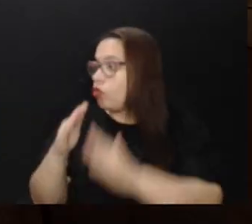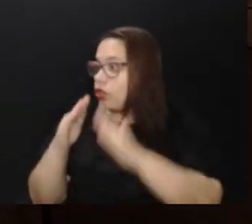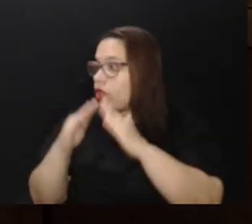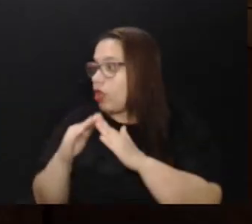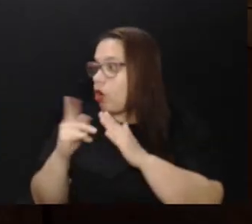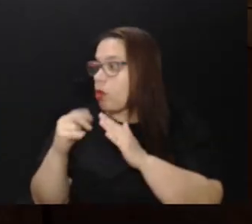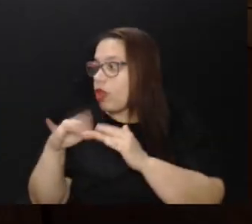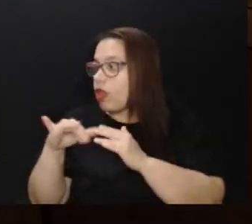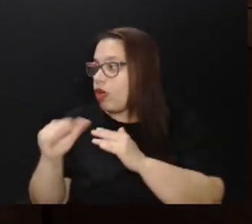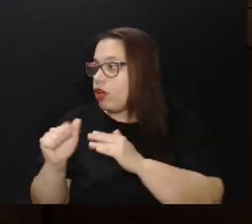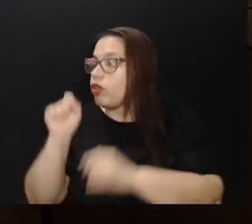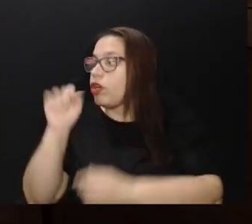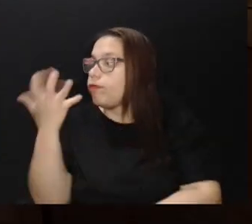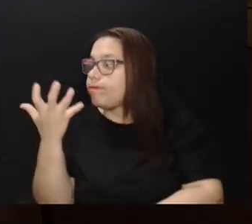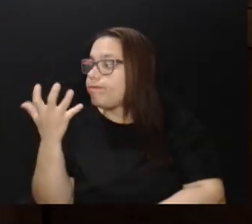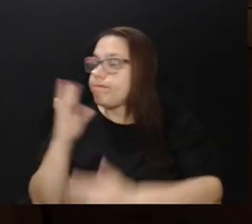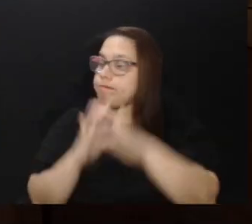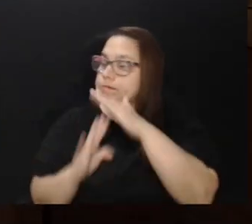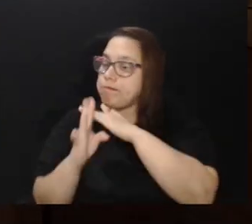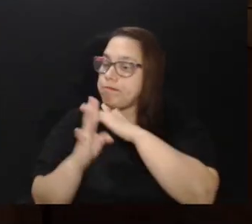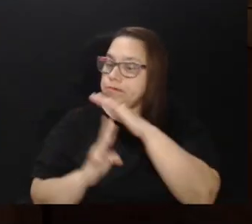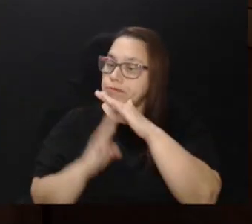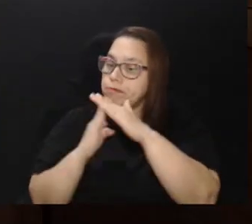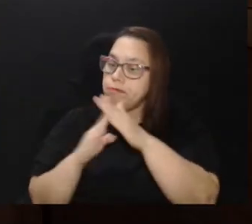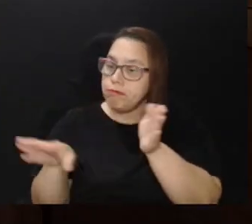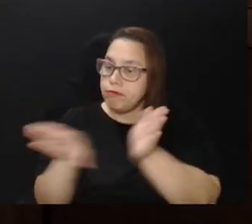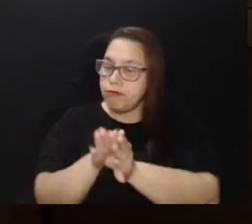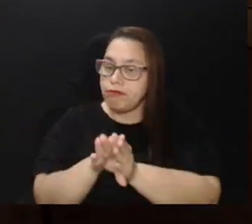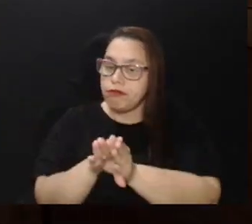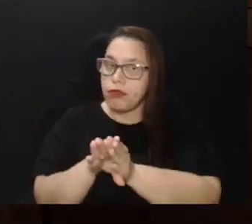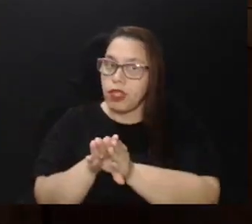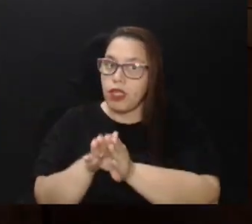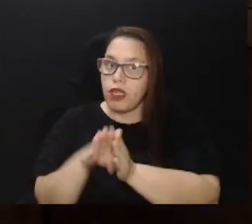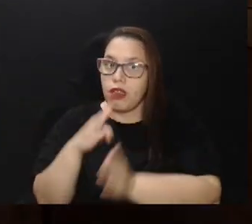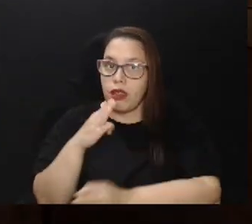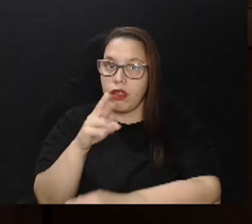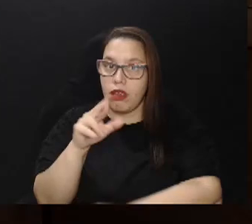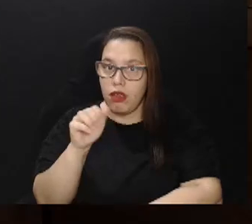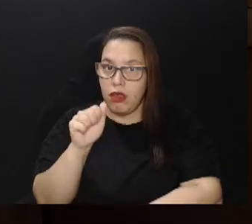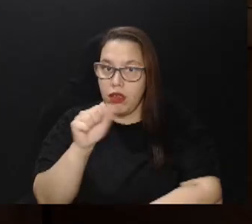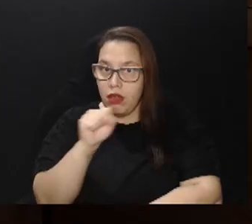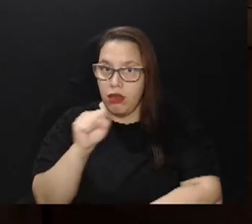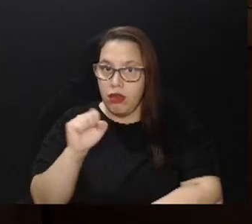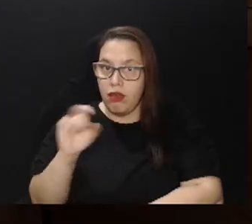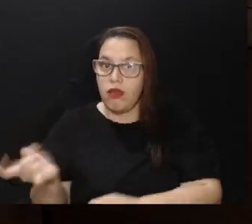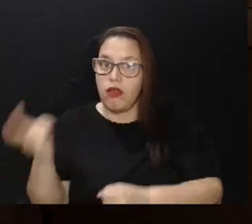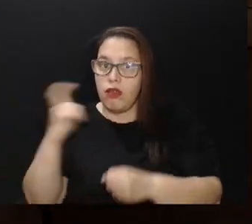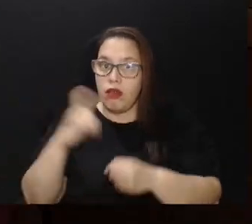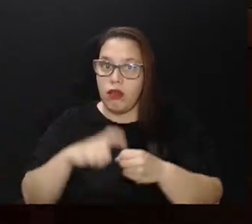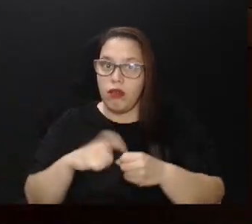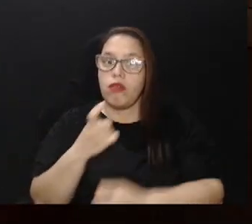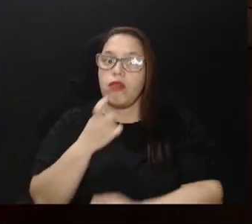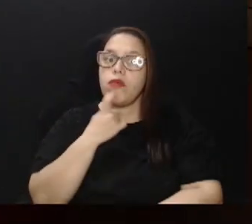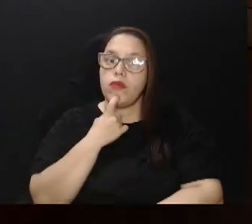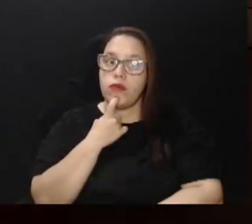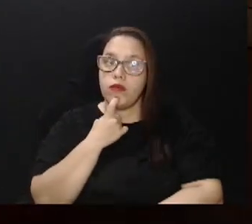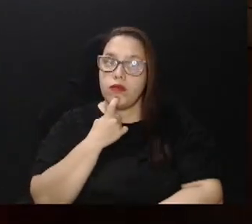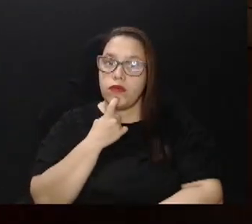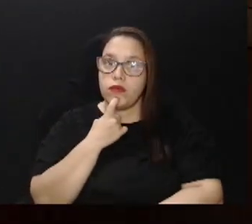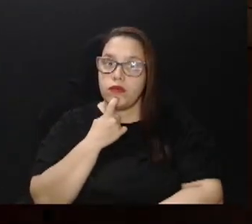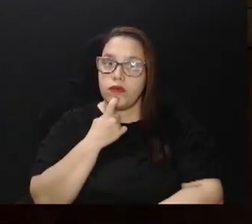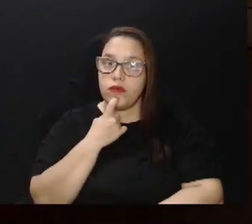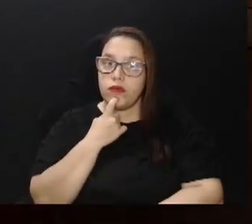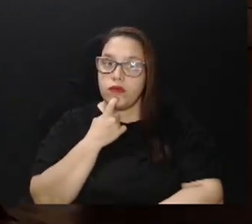Os imigrantes iam até o Brás, na hospedaria, depois eles iam para Campinas. E na estação,